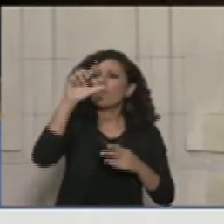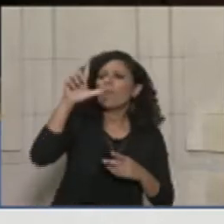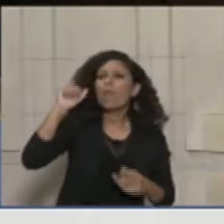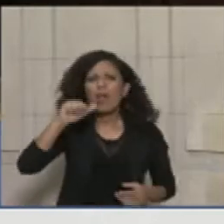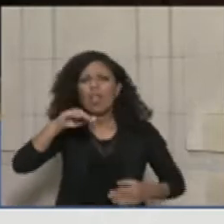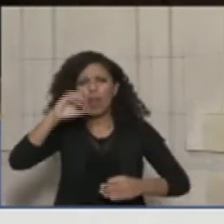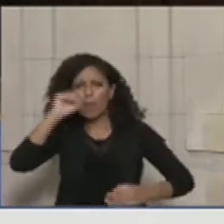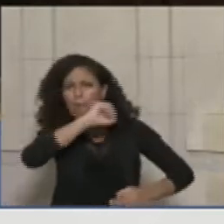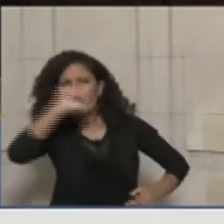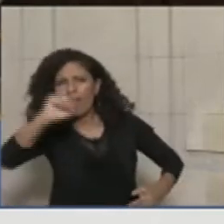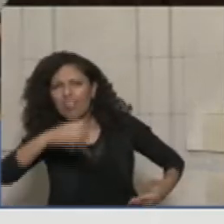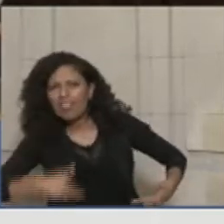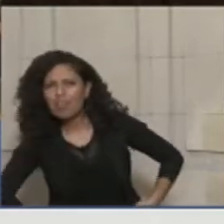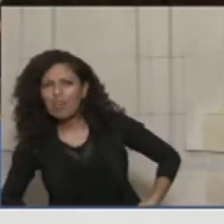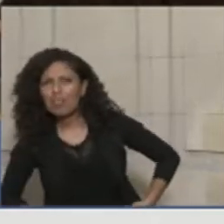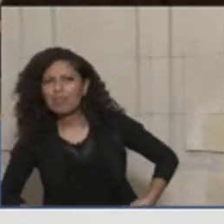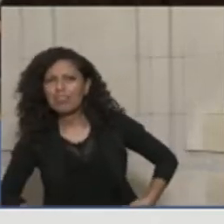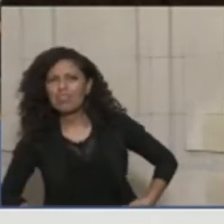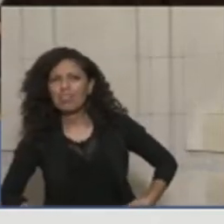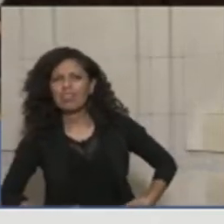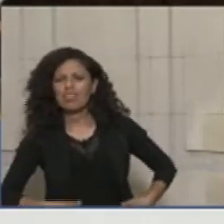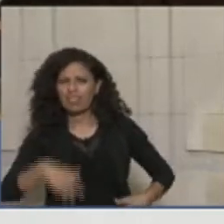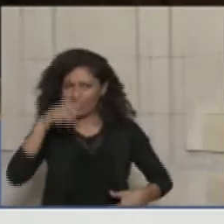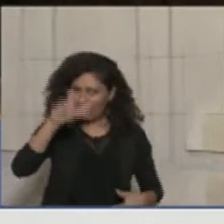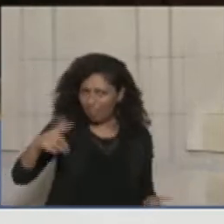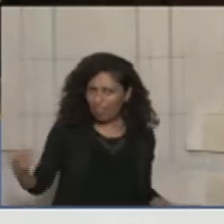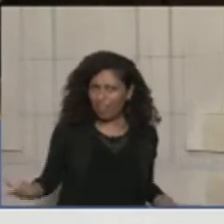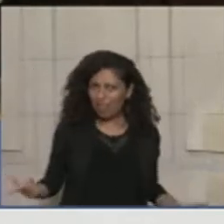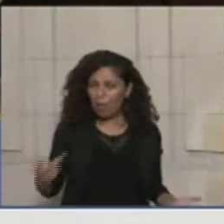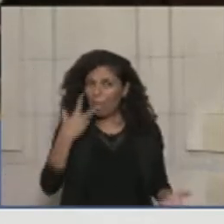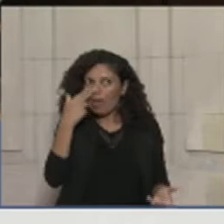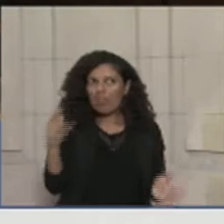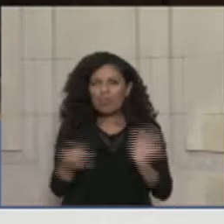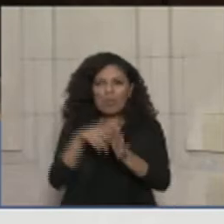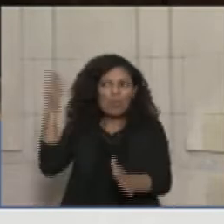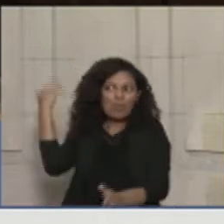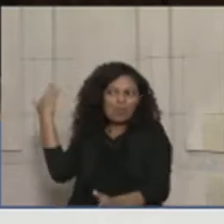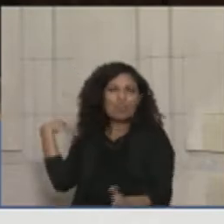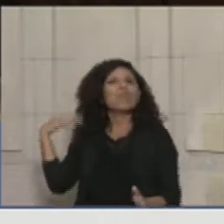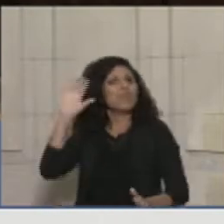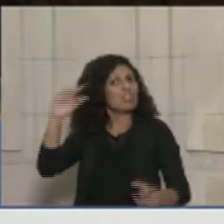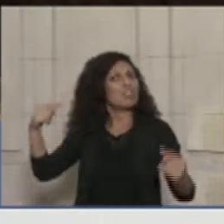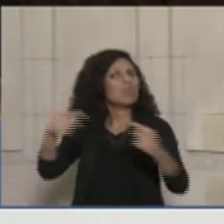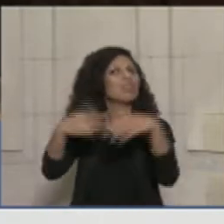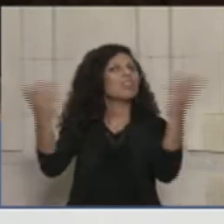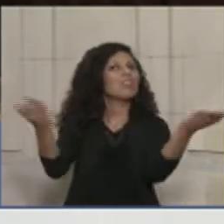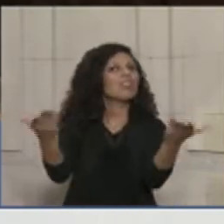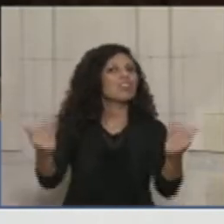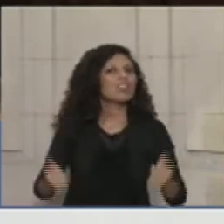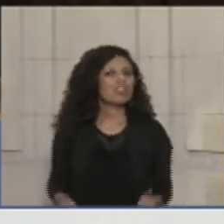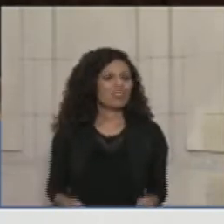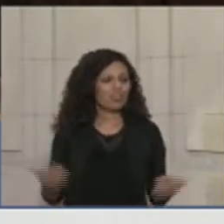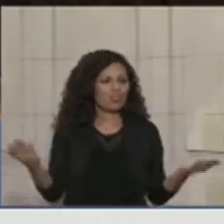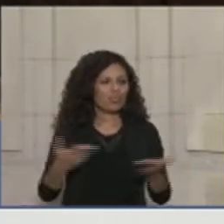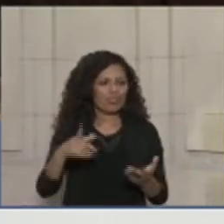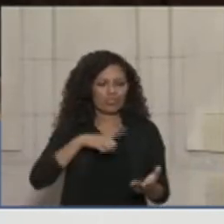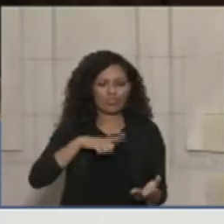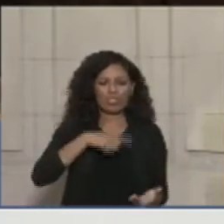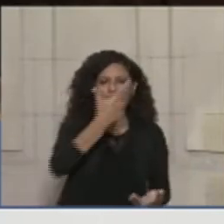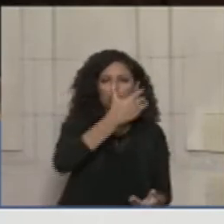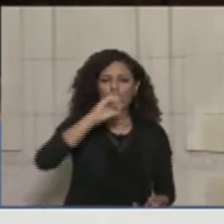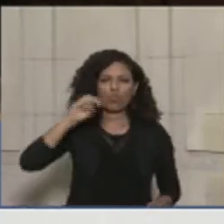fome". Parece uma pergunta feita em 68, mas ela é muito atual. Aos dias de hoje, aos dias que temos 20